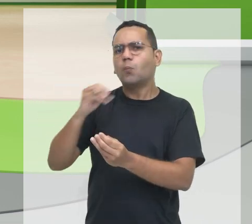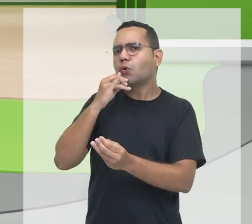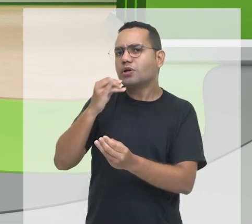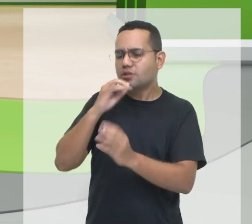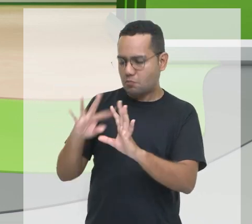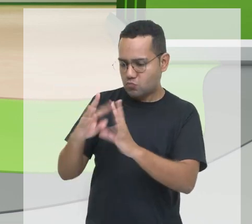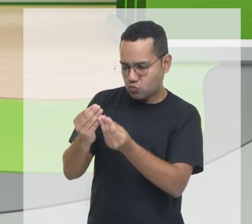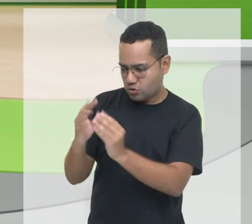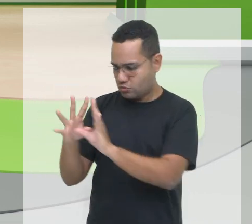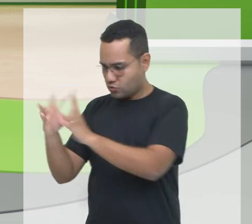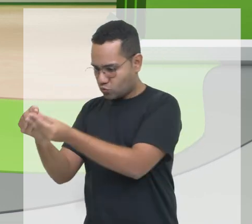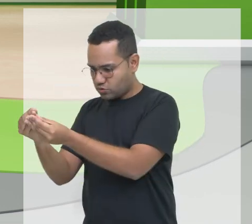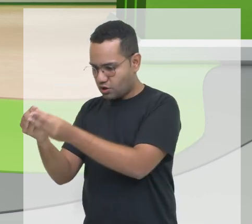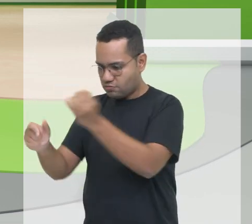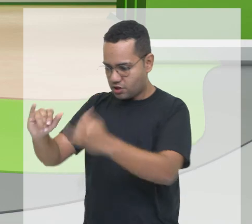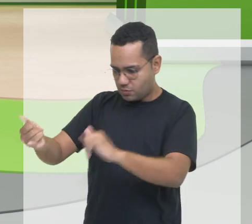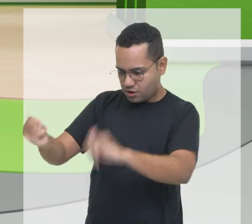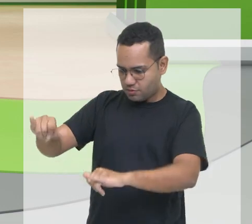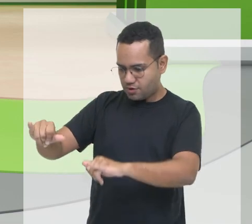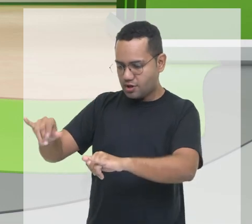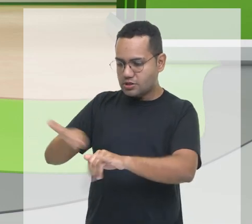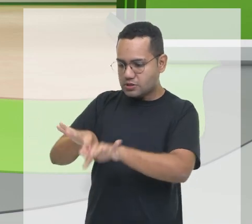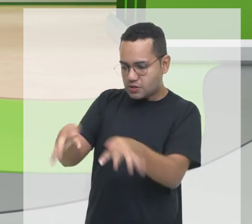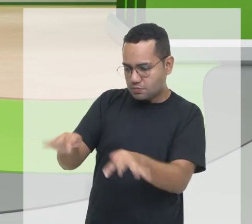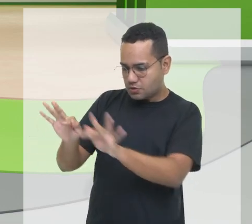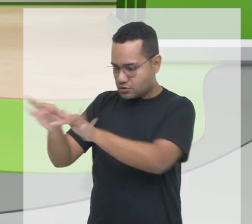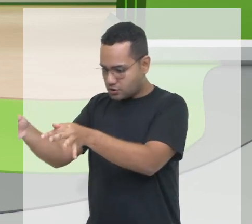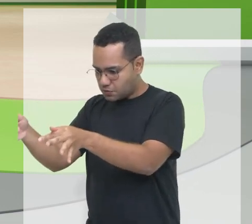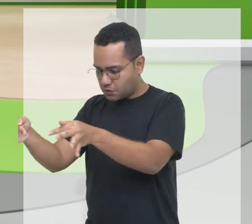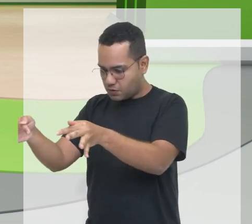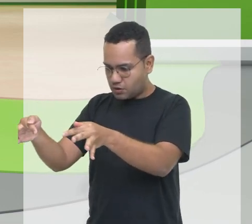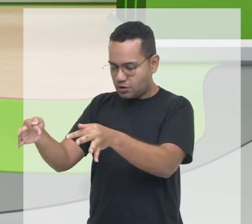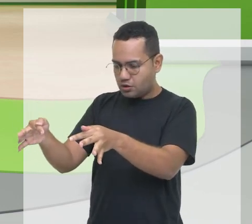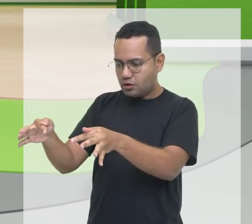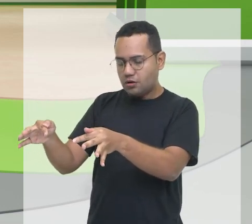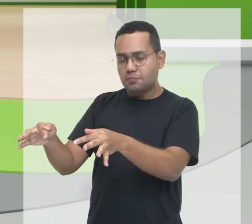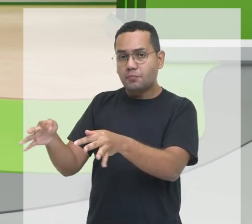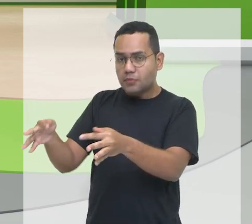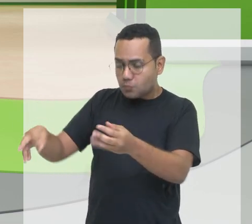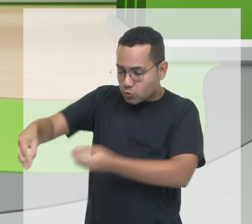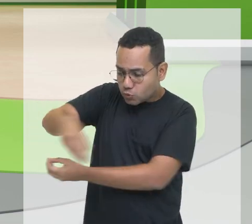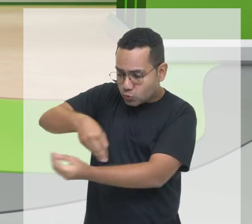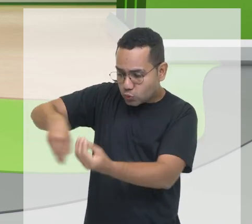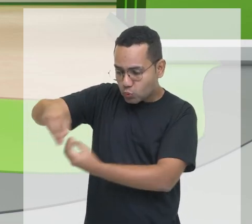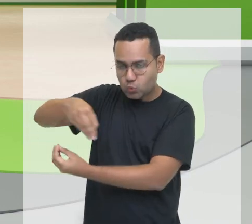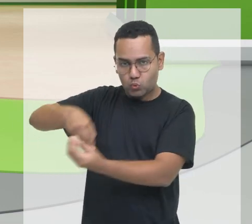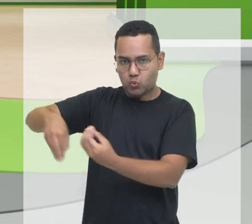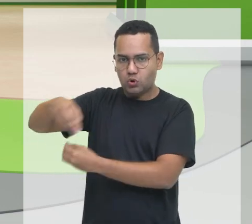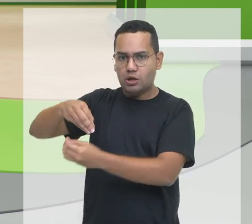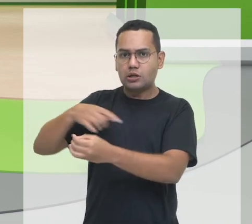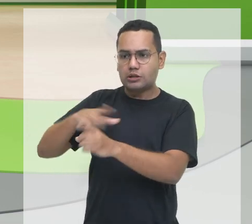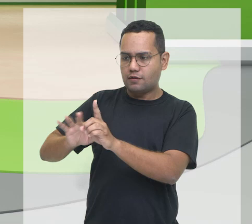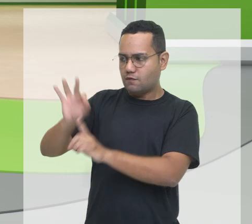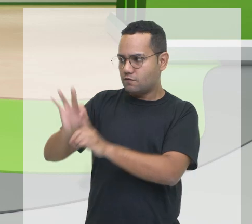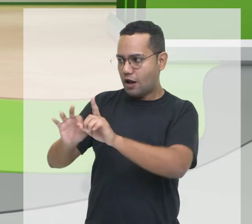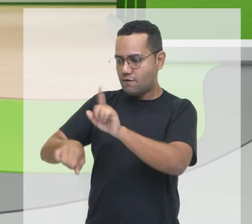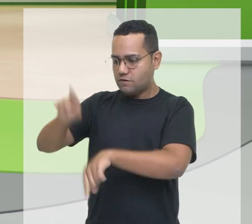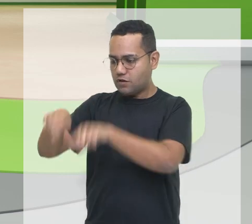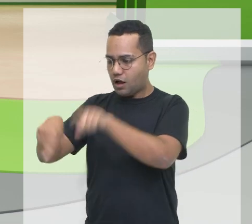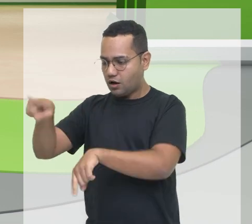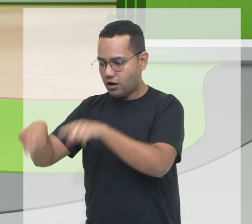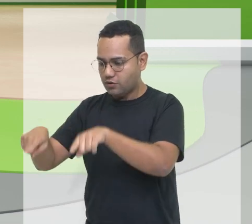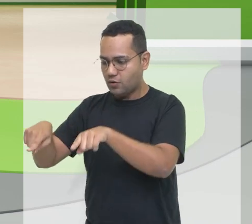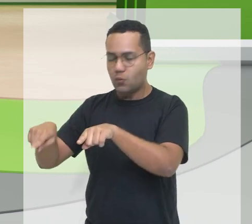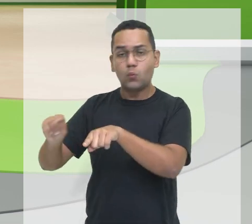É juntar um elemento químico mais simples, junta com outro elemento químico também simples, por meio de temperaturas elevadas, e